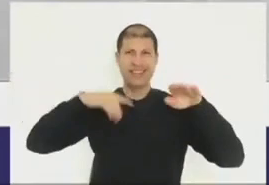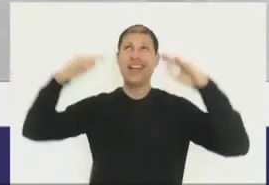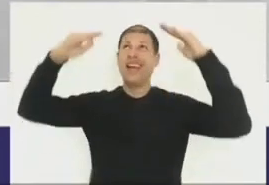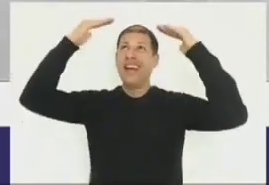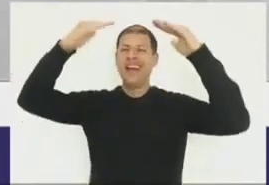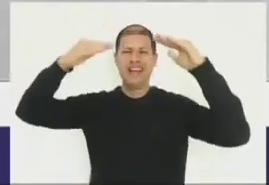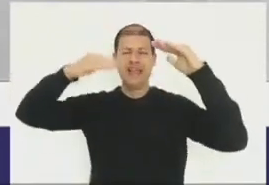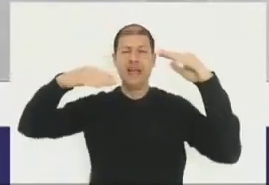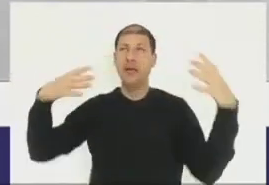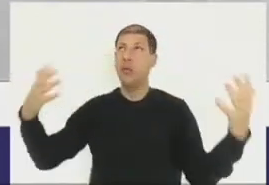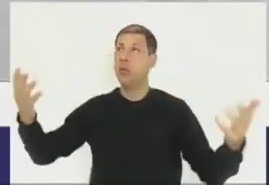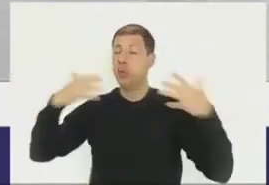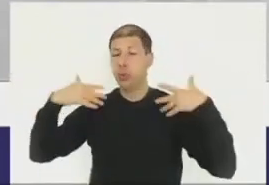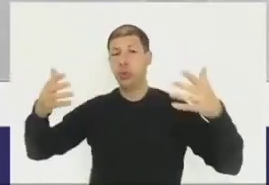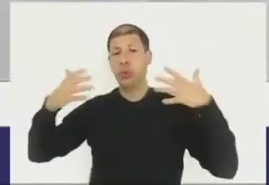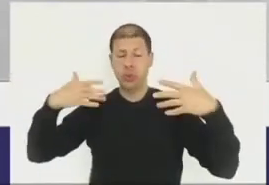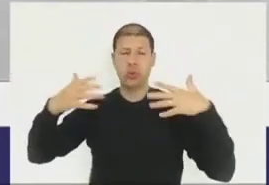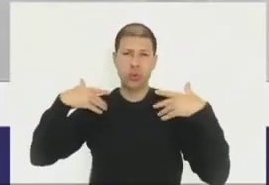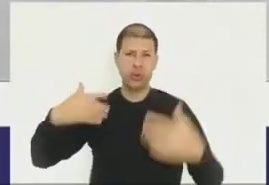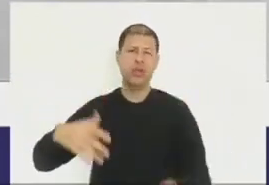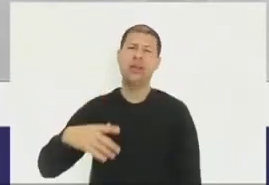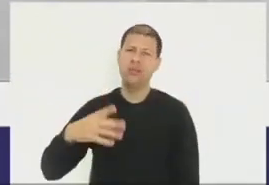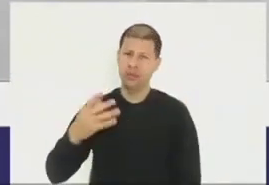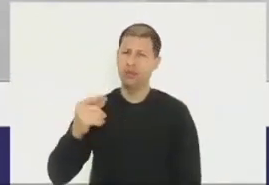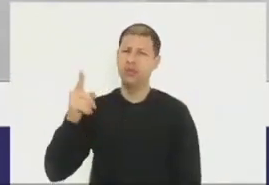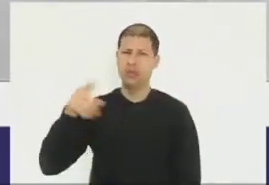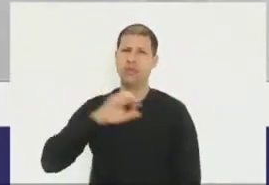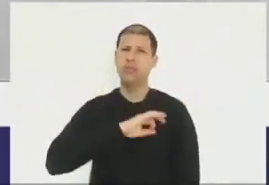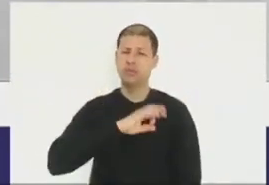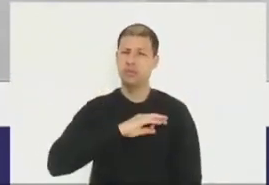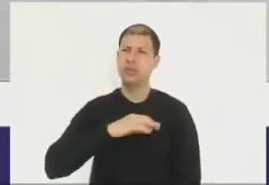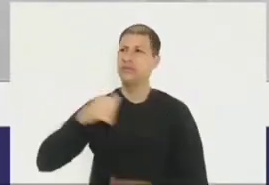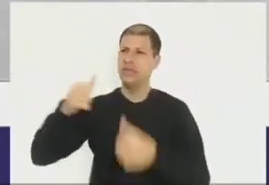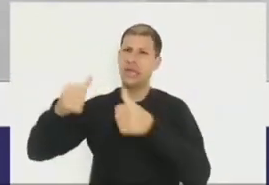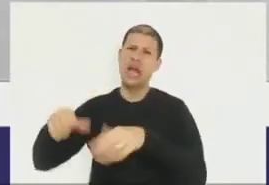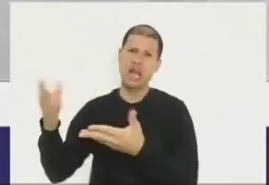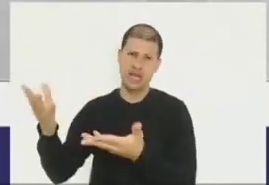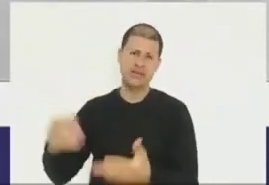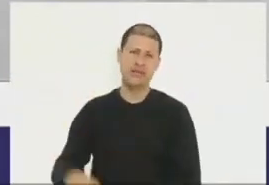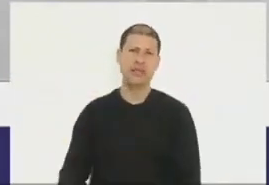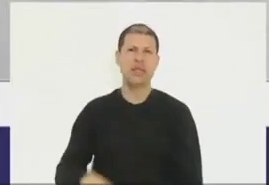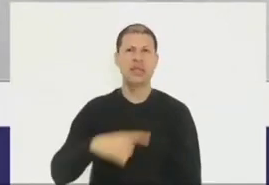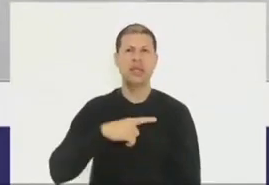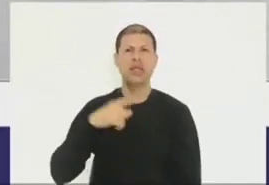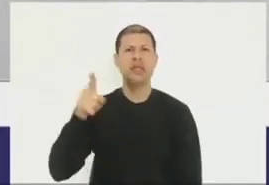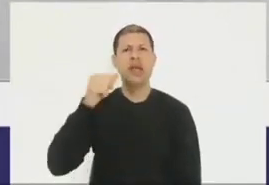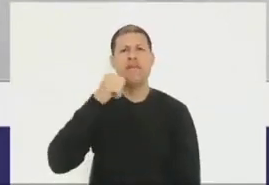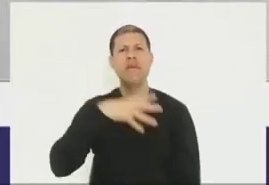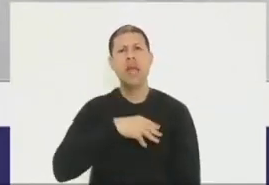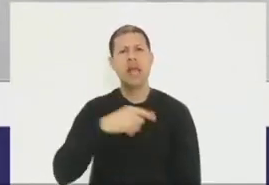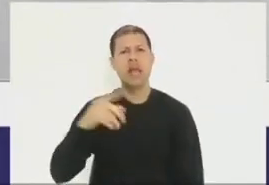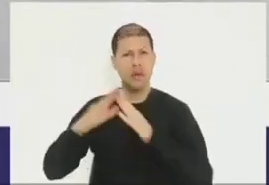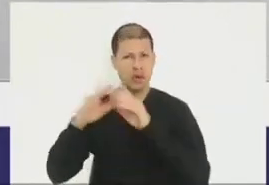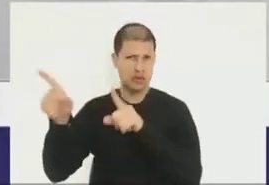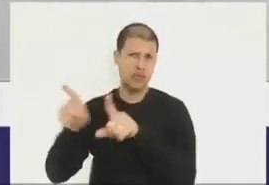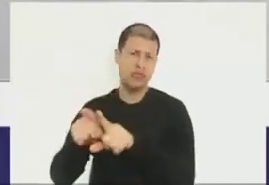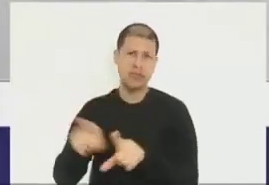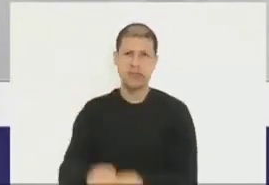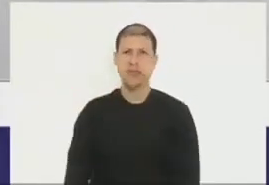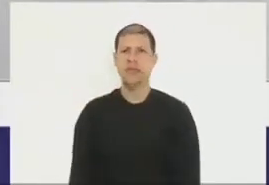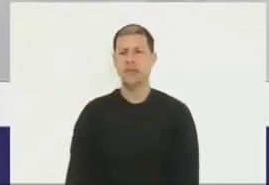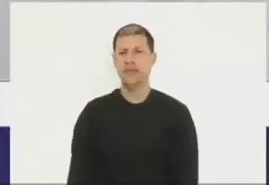de fato, suportável ali para o policial ficar. E tem a filha dele que mora com ele também.